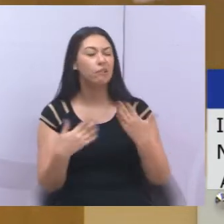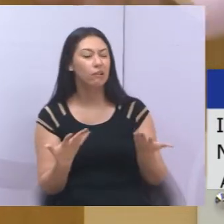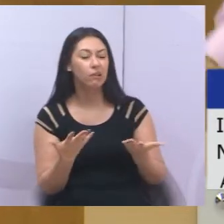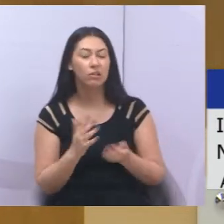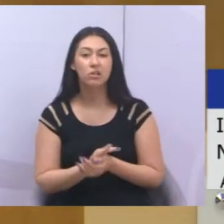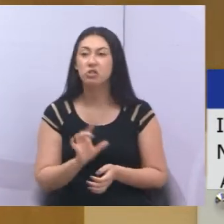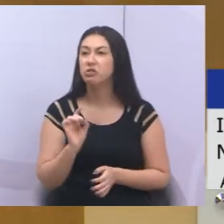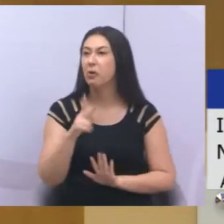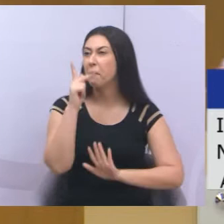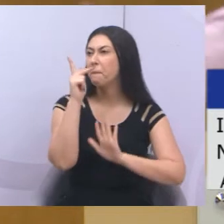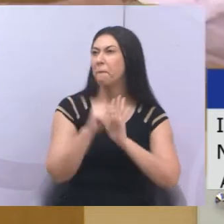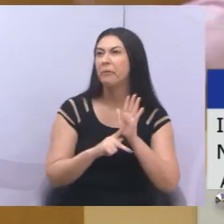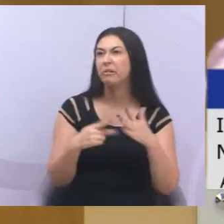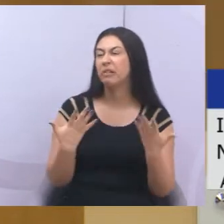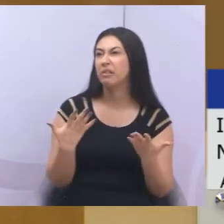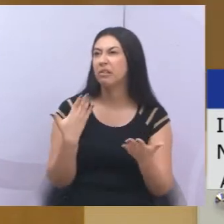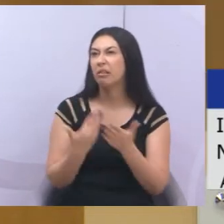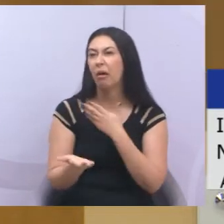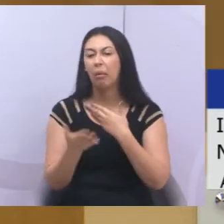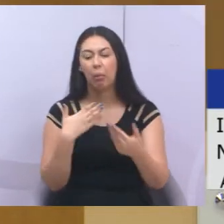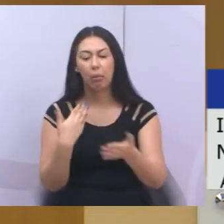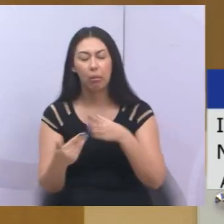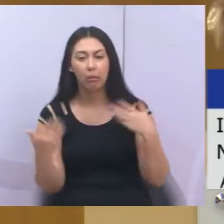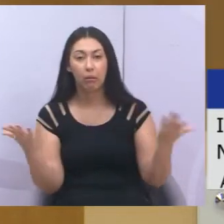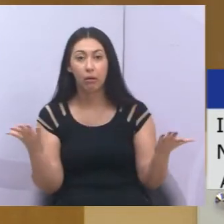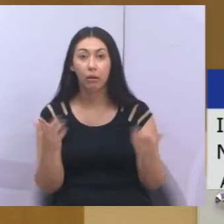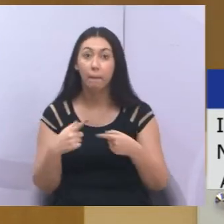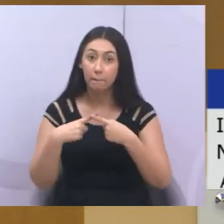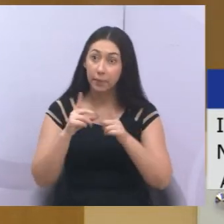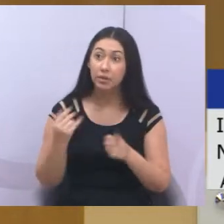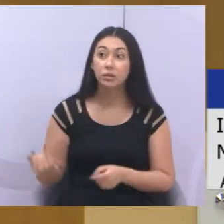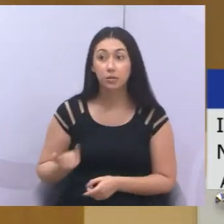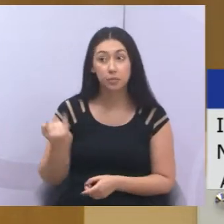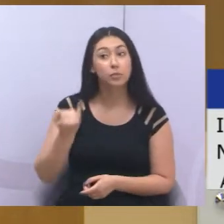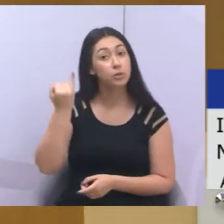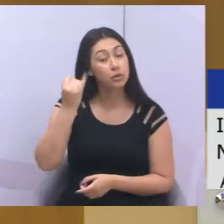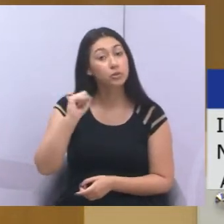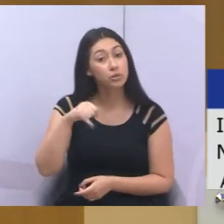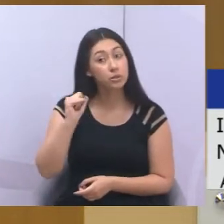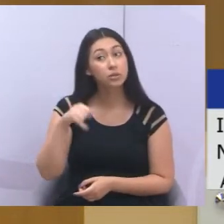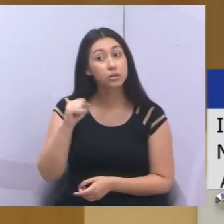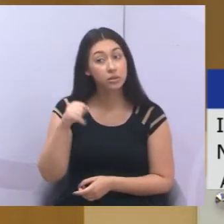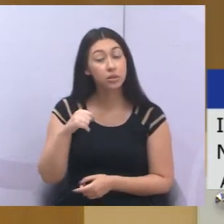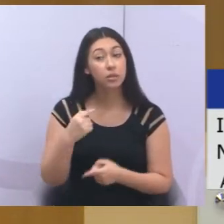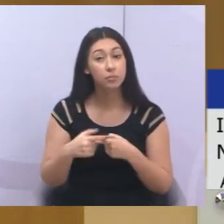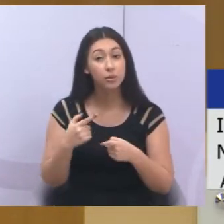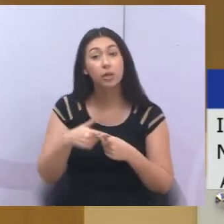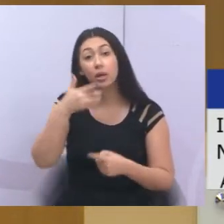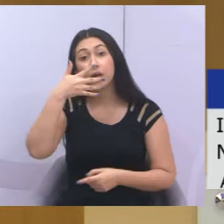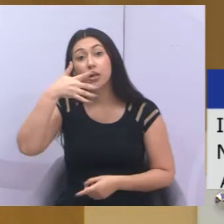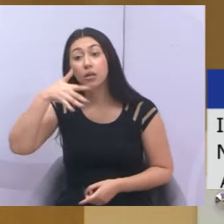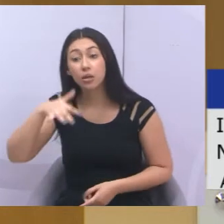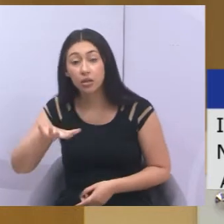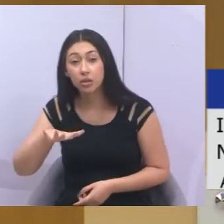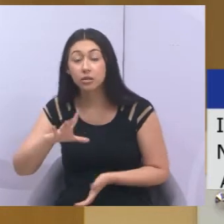vereadores só apresentam projeto que não é viável à cidade, mas é viável a uma criança, que logo, logo